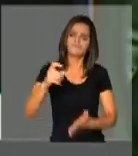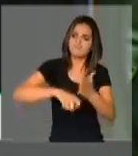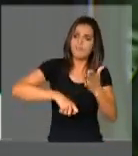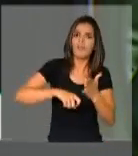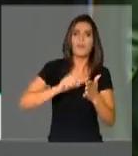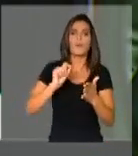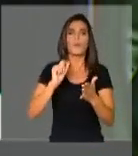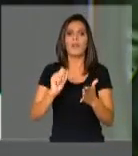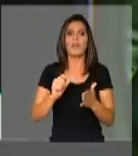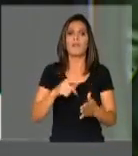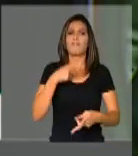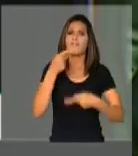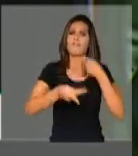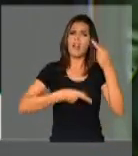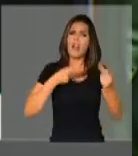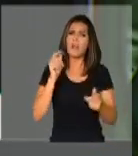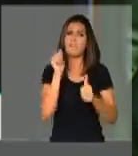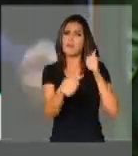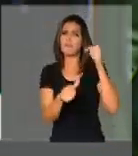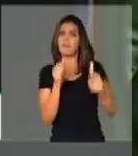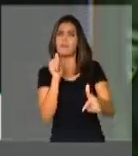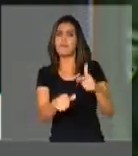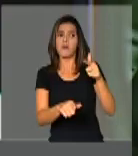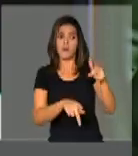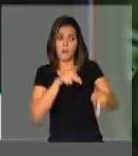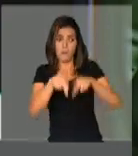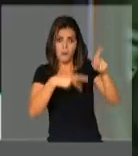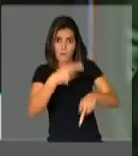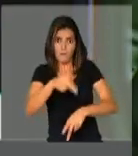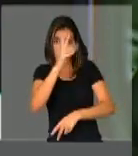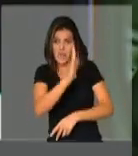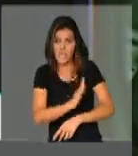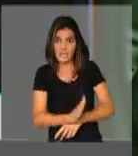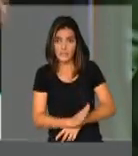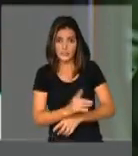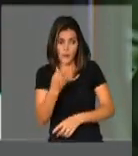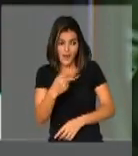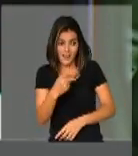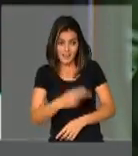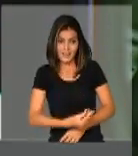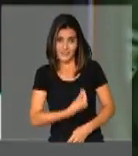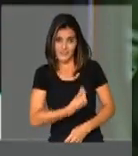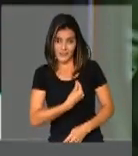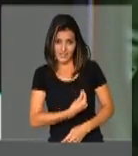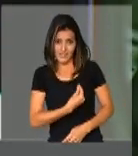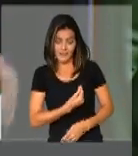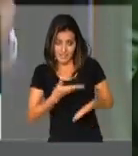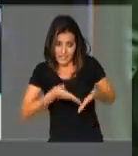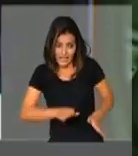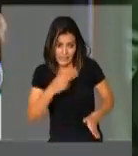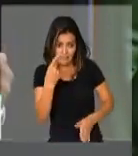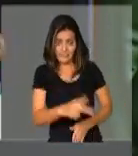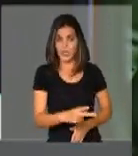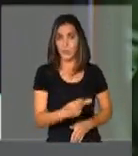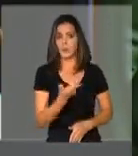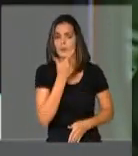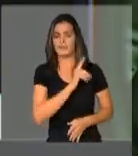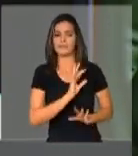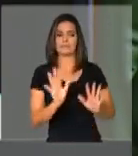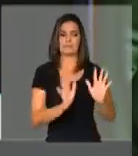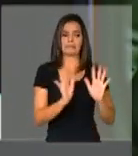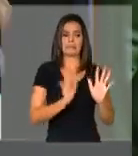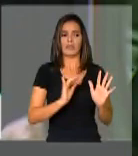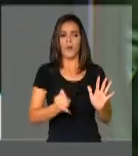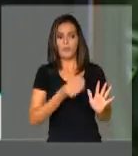falando mal dos brasileiros que, por não encontrarem uma oportunidade no nosso país, muitas vezes se